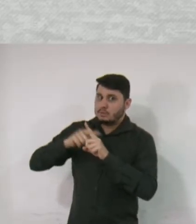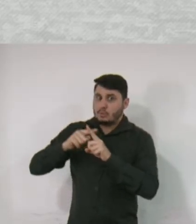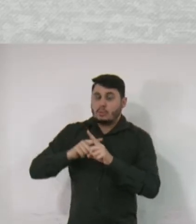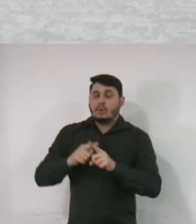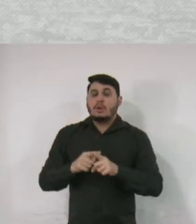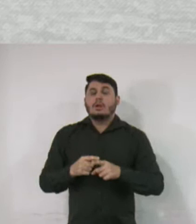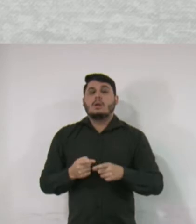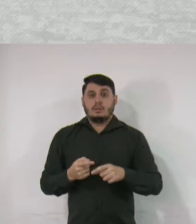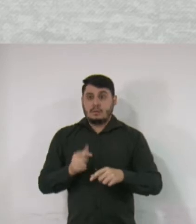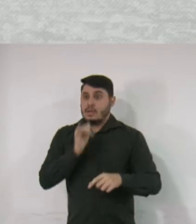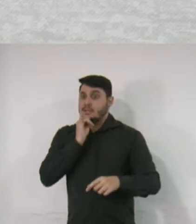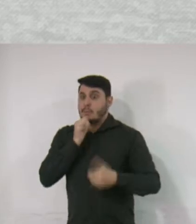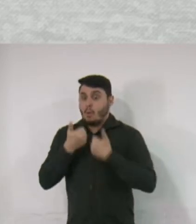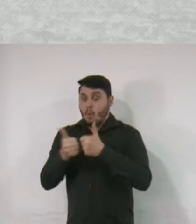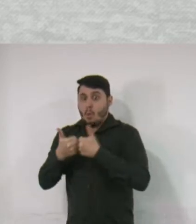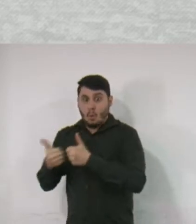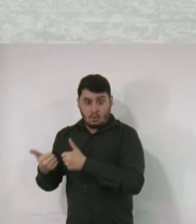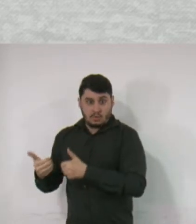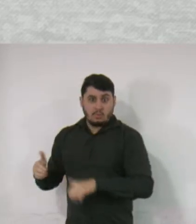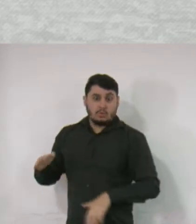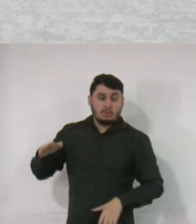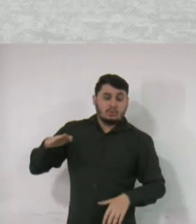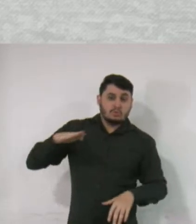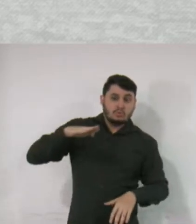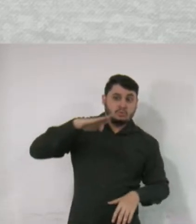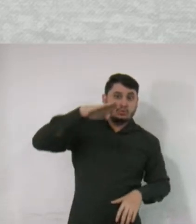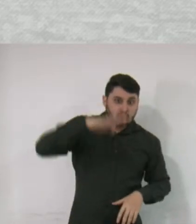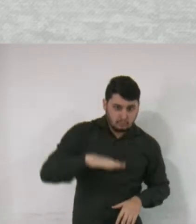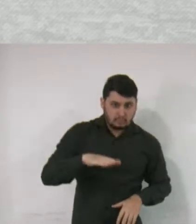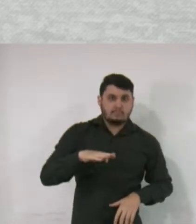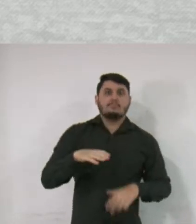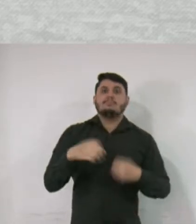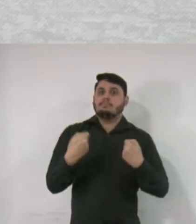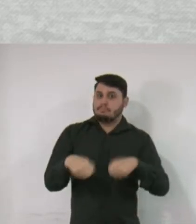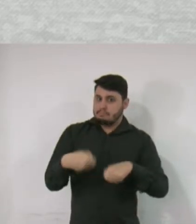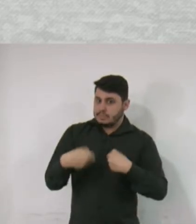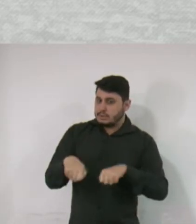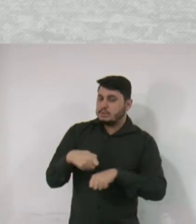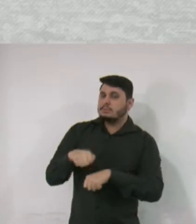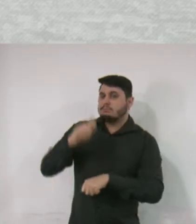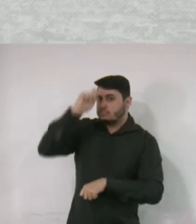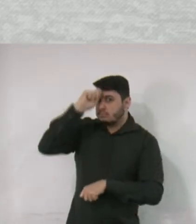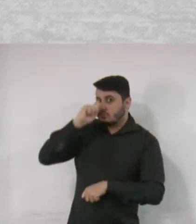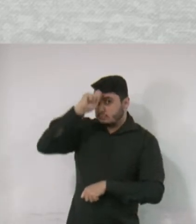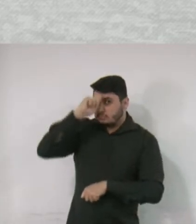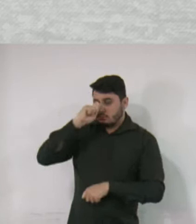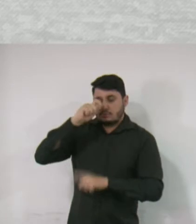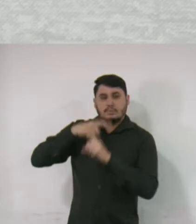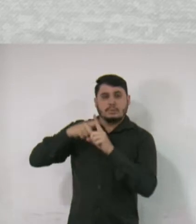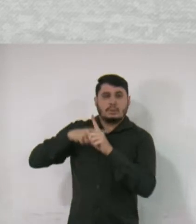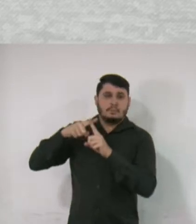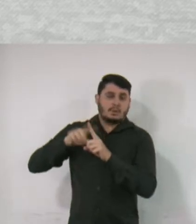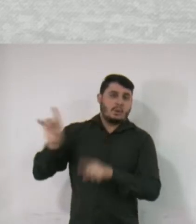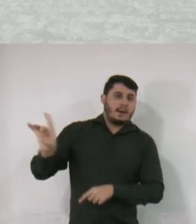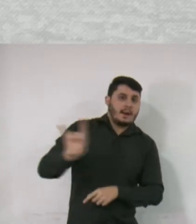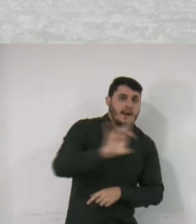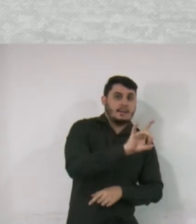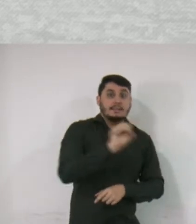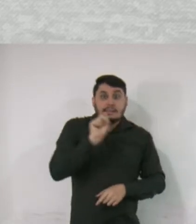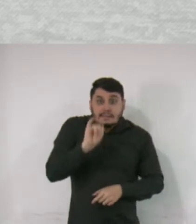origem, a proibição do embarque de pessoas que estejam com a temperatura acima dos 37,5 graus